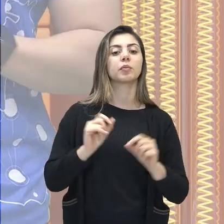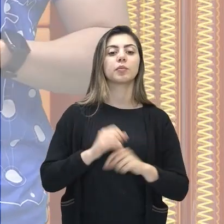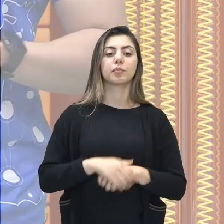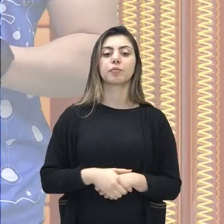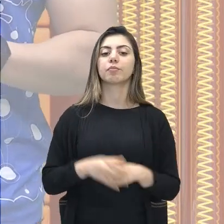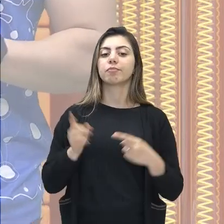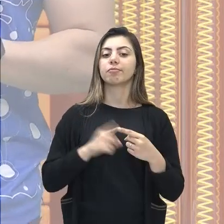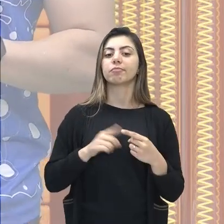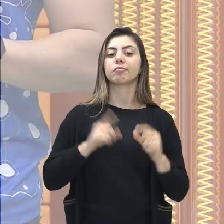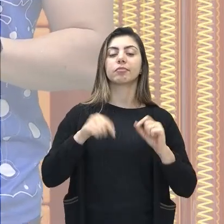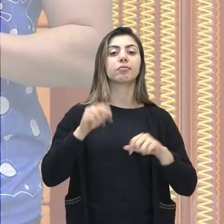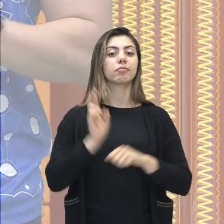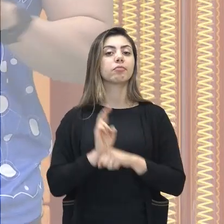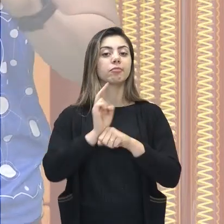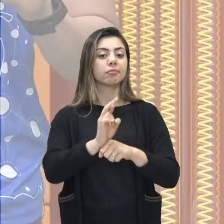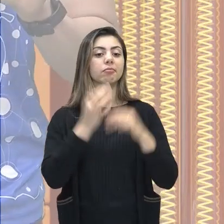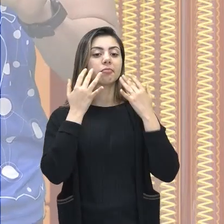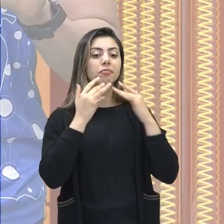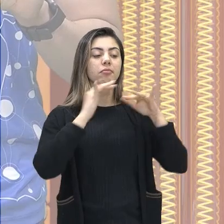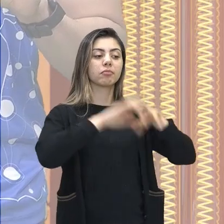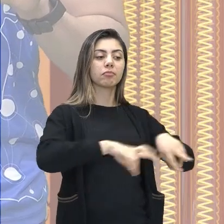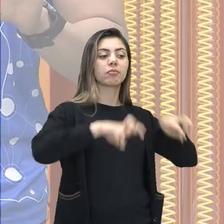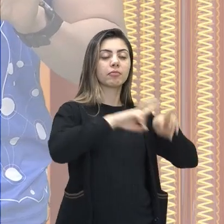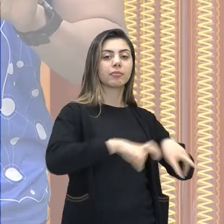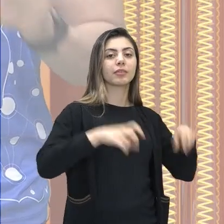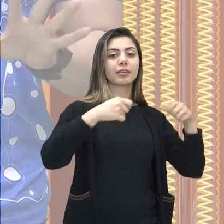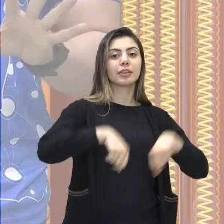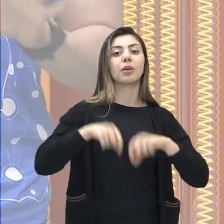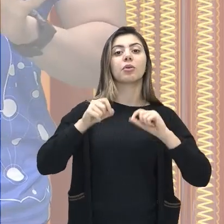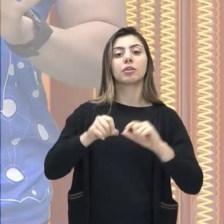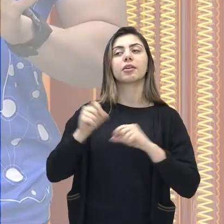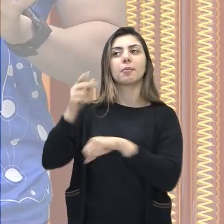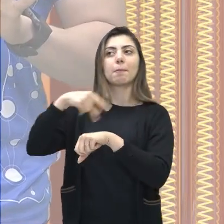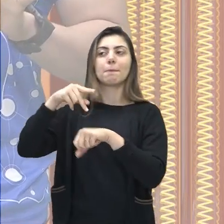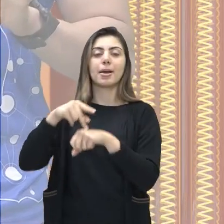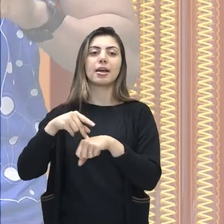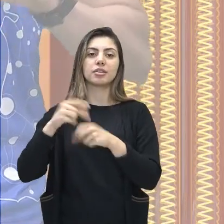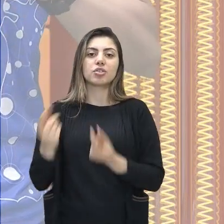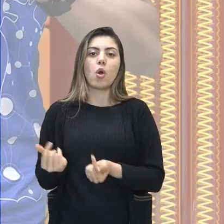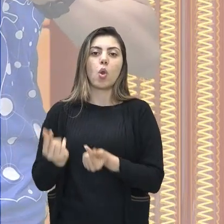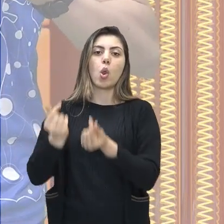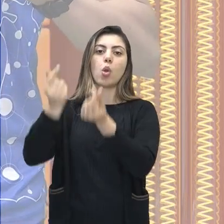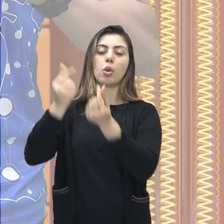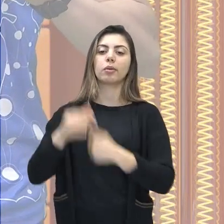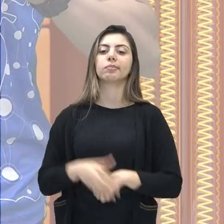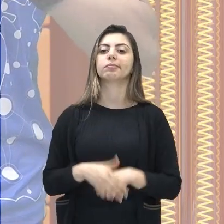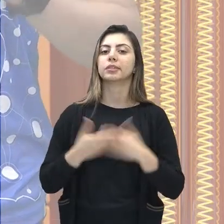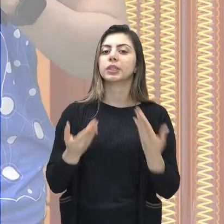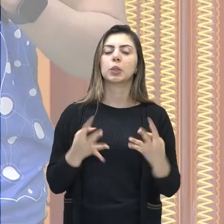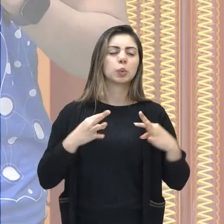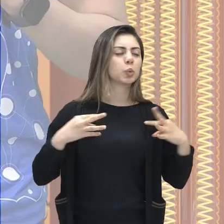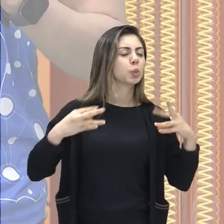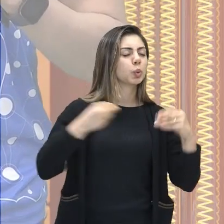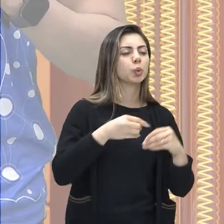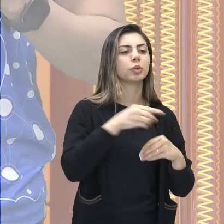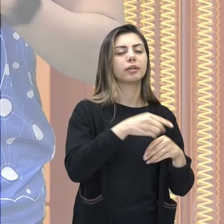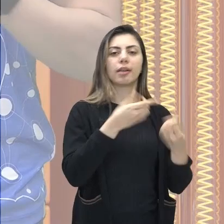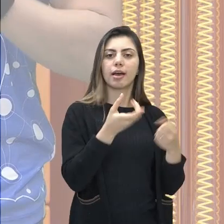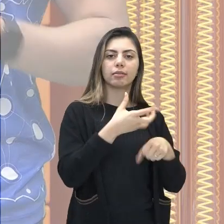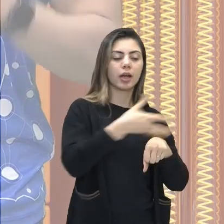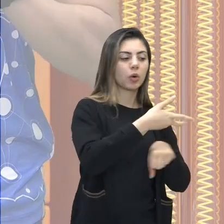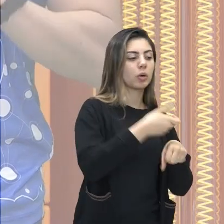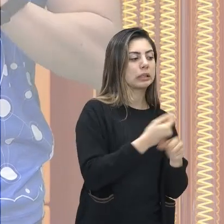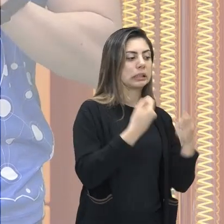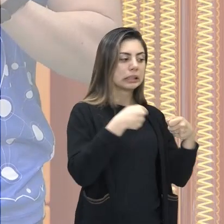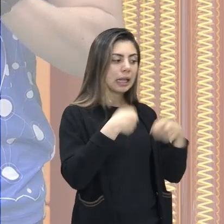da extração de recursos naturais para gerar lucro para a metrópole. Então, tudo que eles viam na colônia era a possibilidade